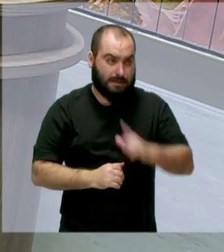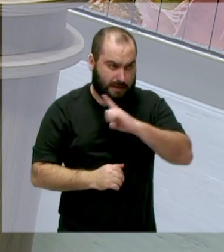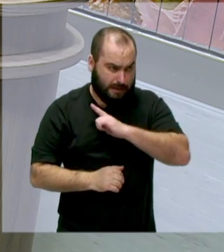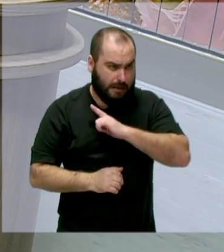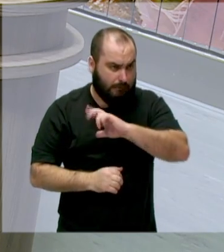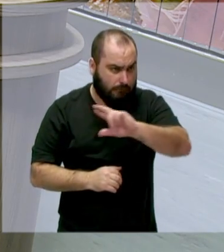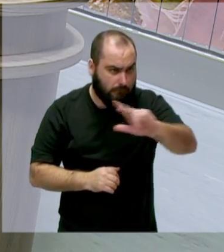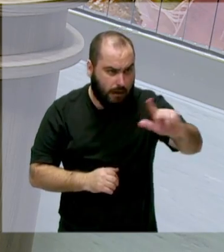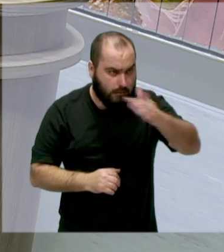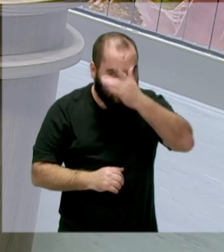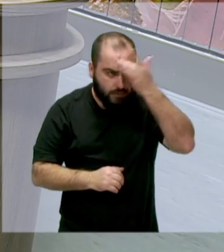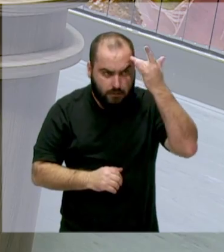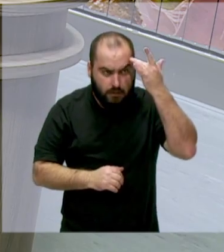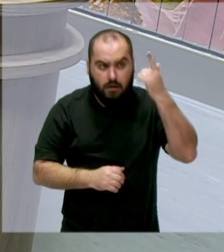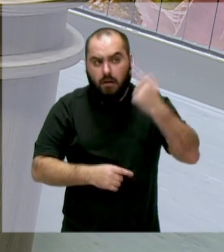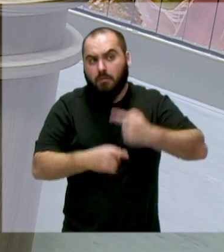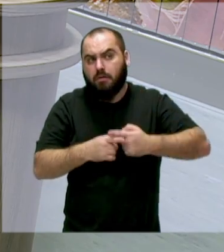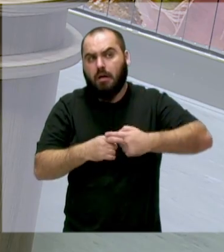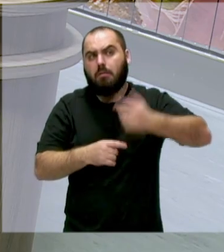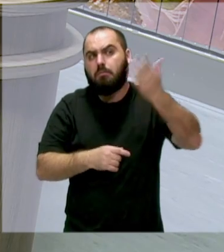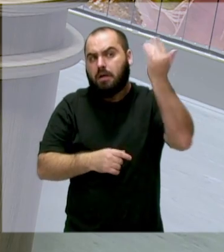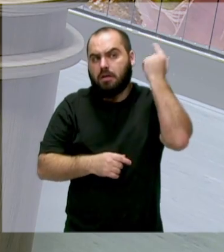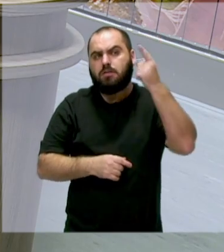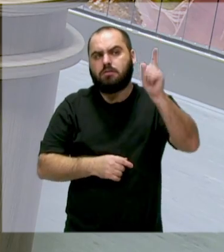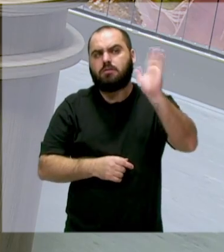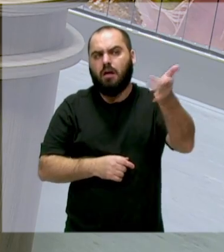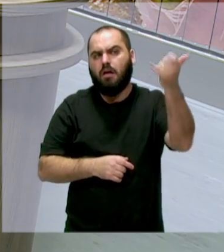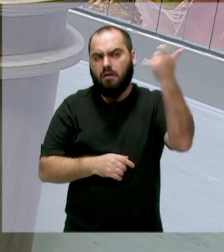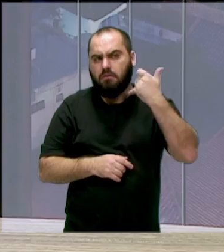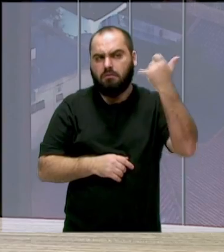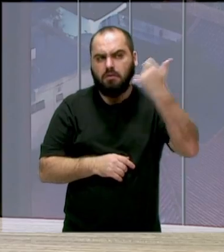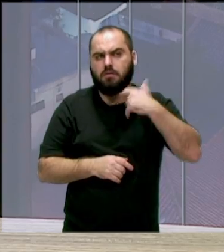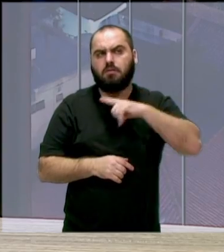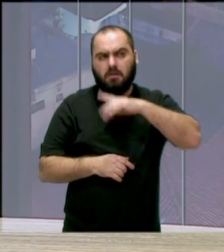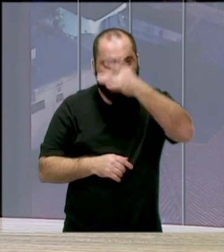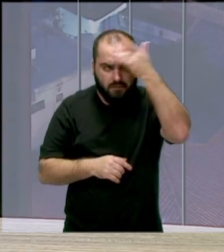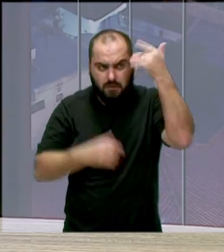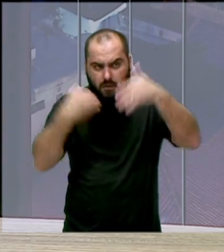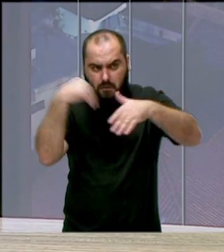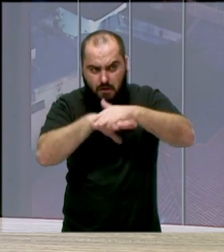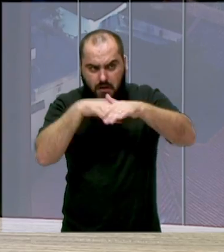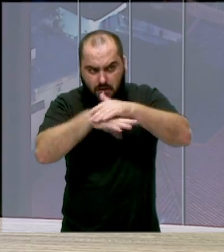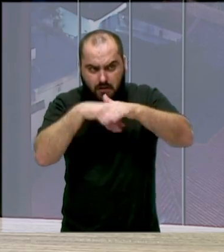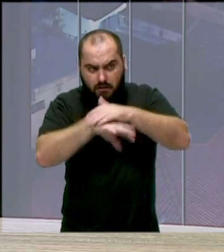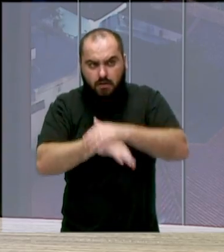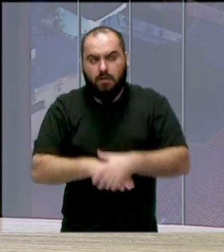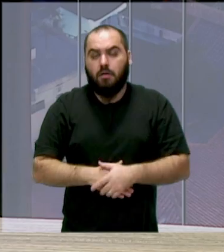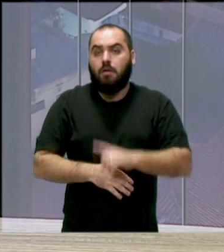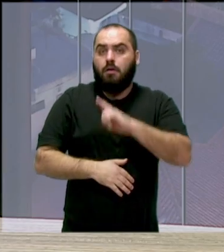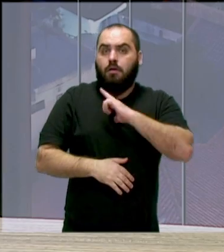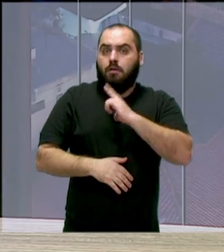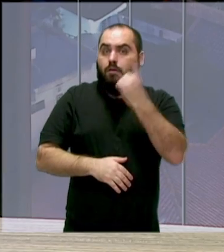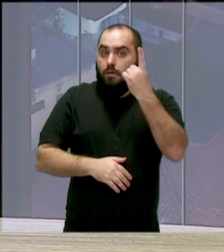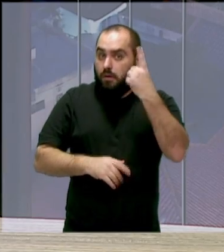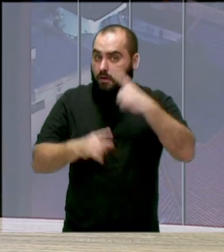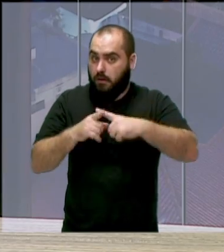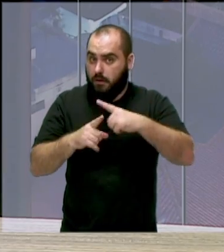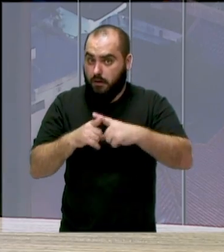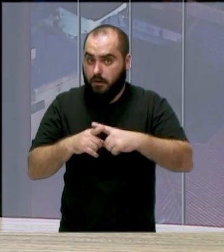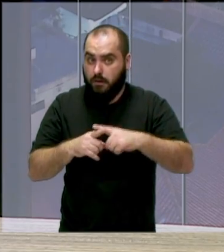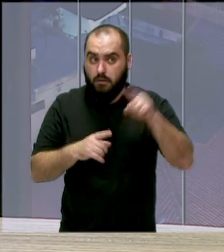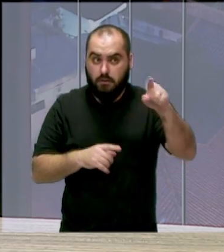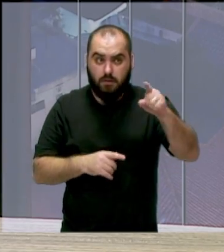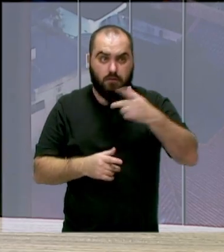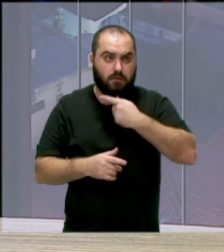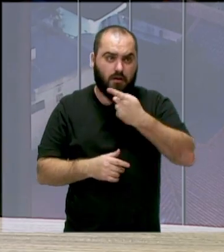porque da outra vez, tu também, sempre que vem aqui me relata alguns casos assim. Teve inclusive, uma vez que vocês falaram que era um